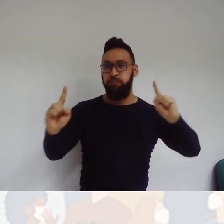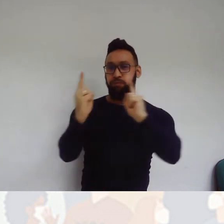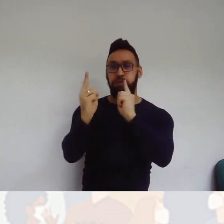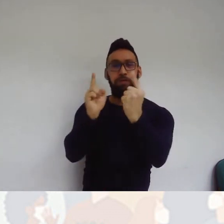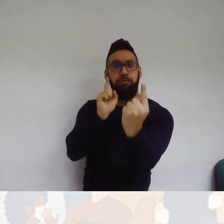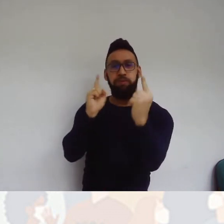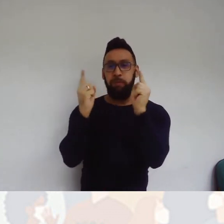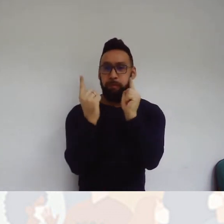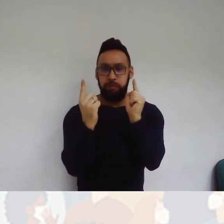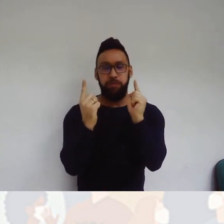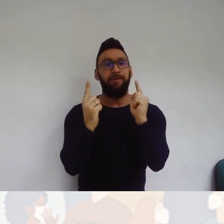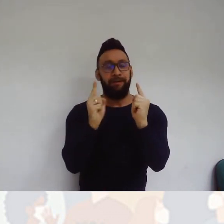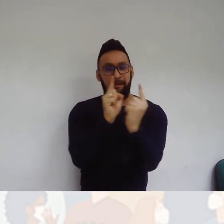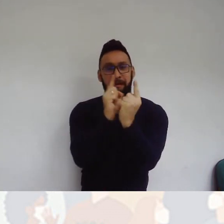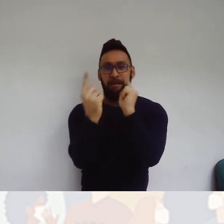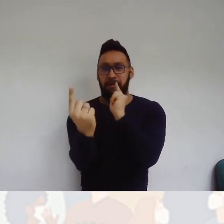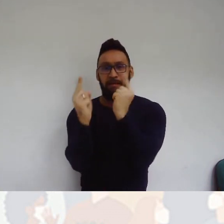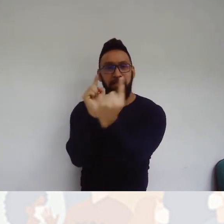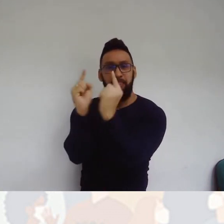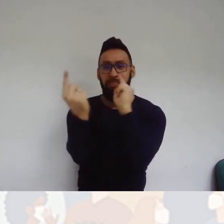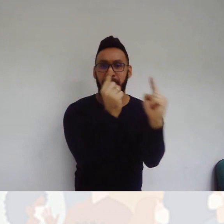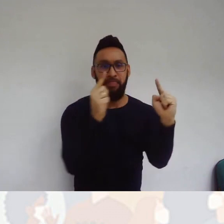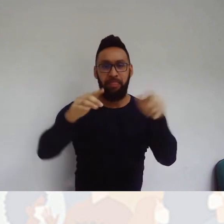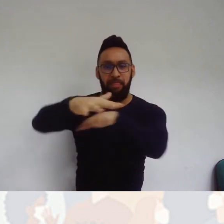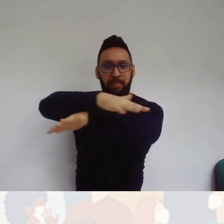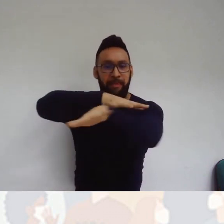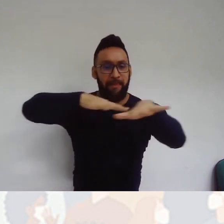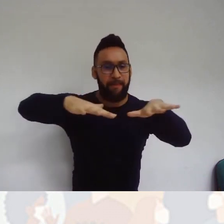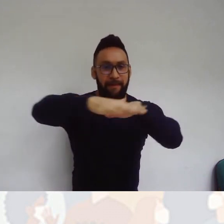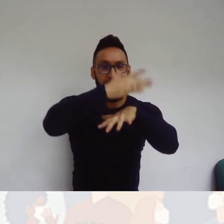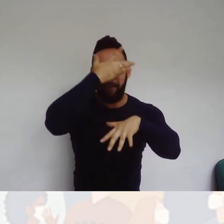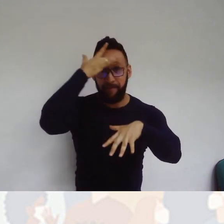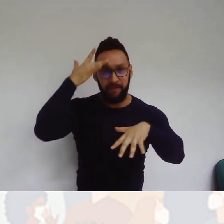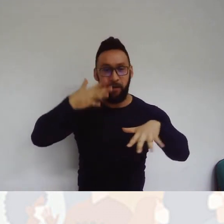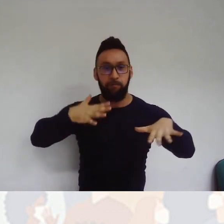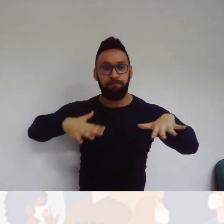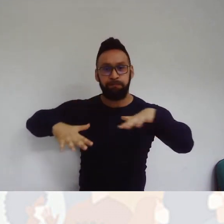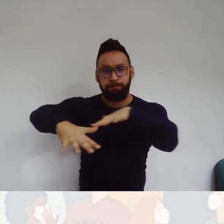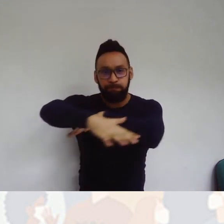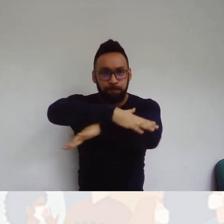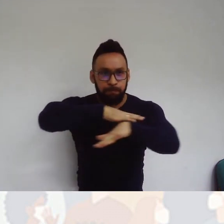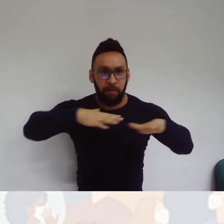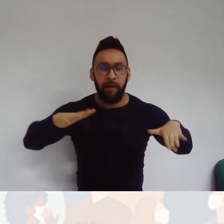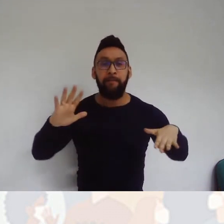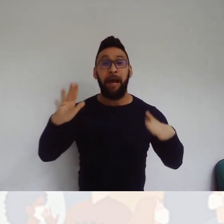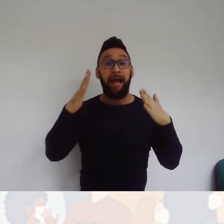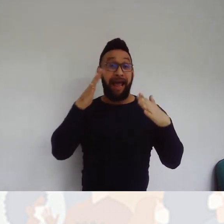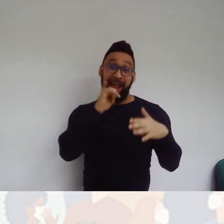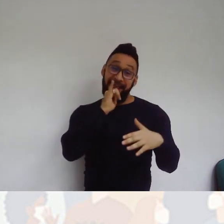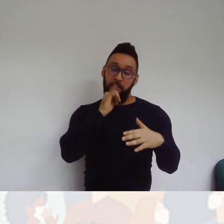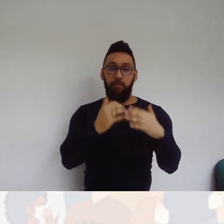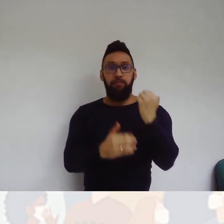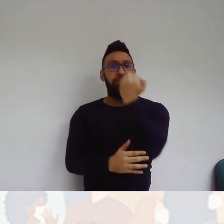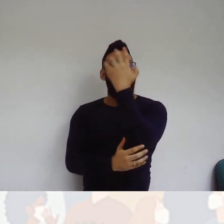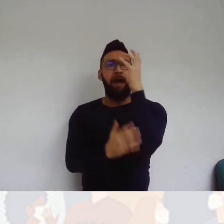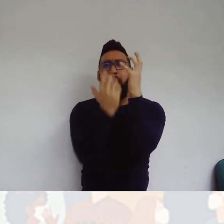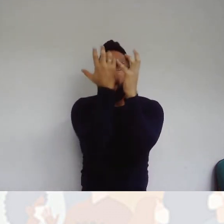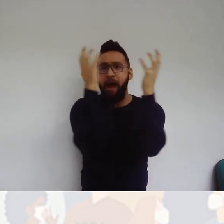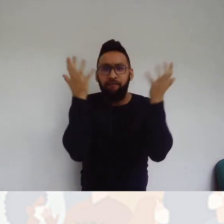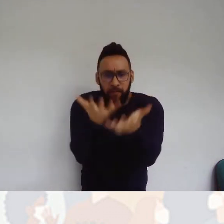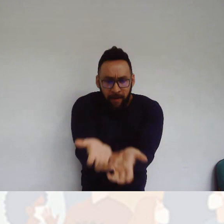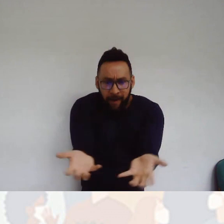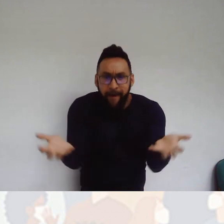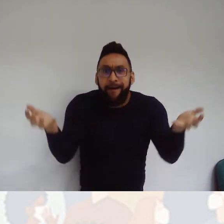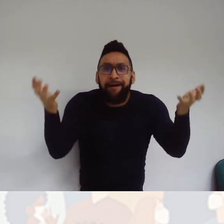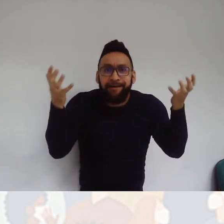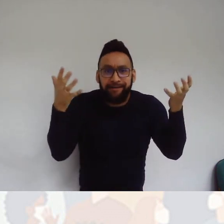colega disse, né, às vezes o lugar ao ar livre, né? E, além disso, o